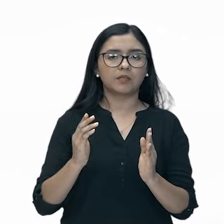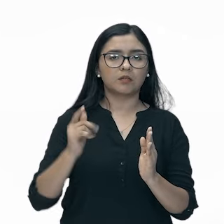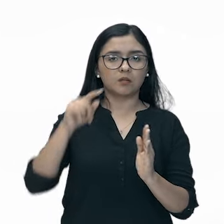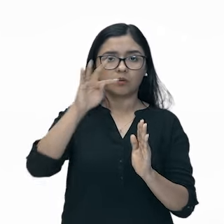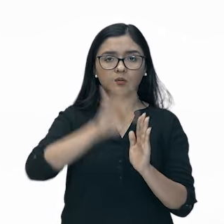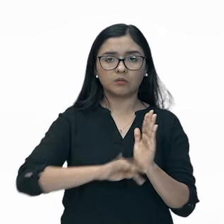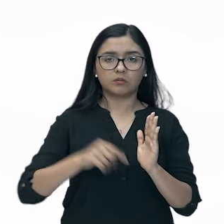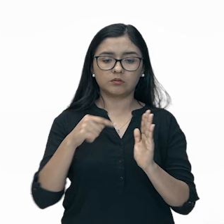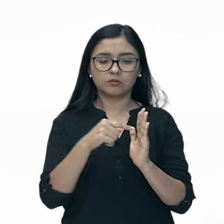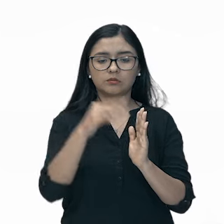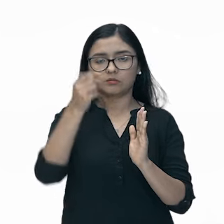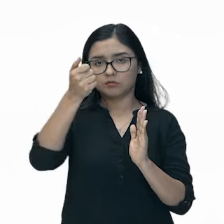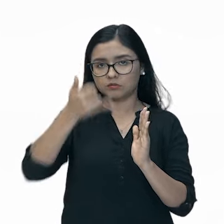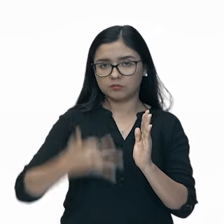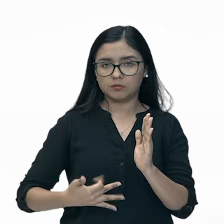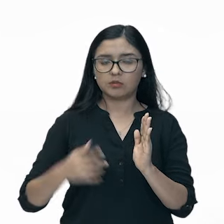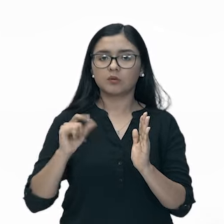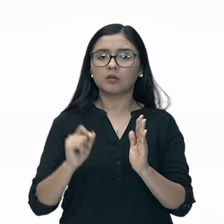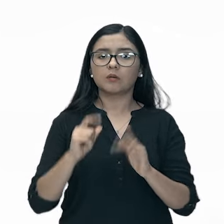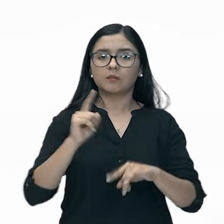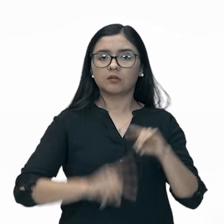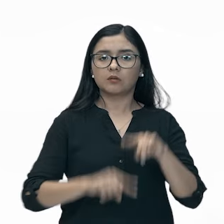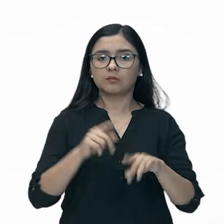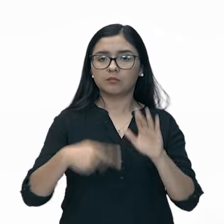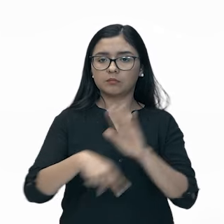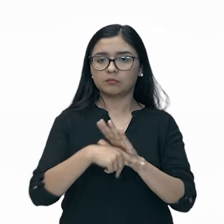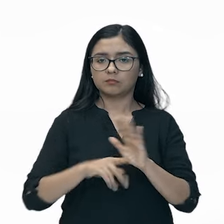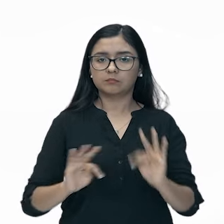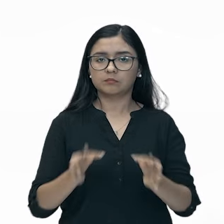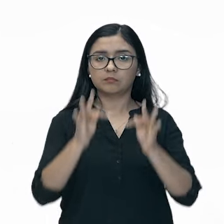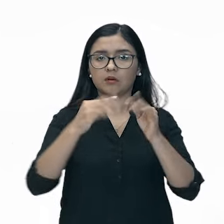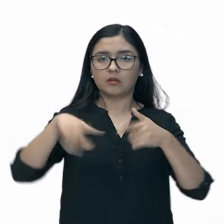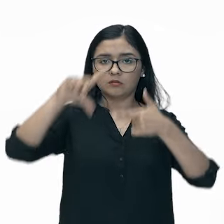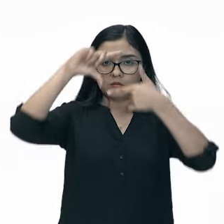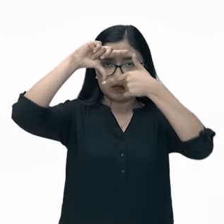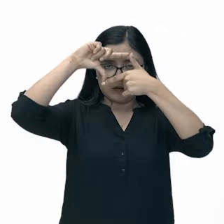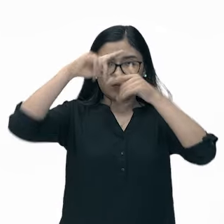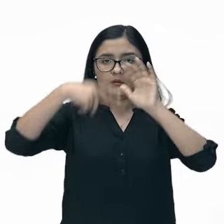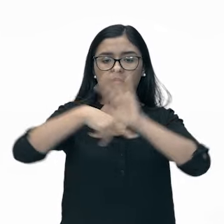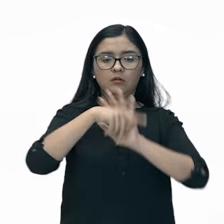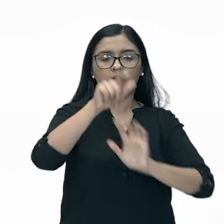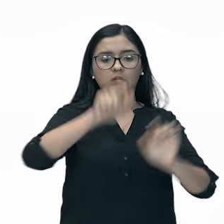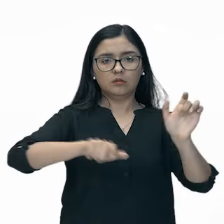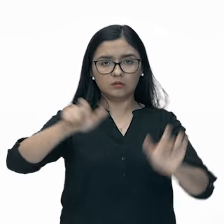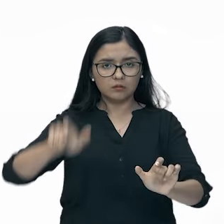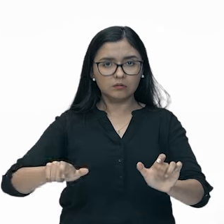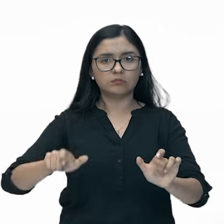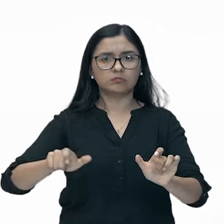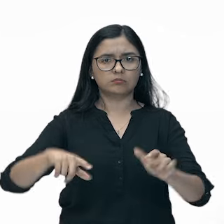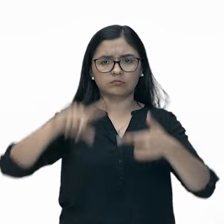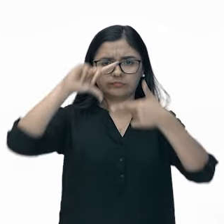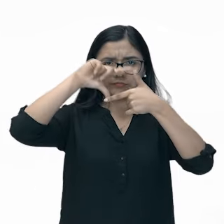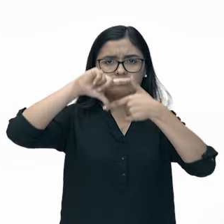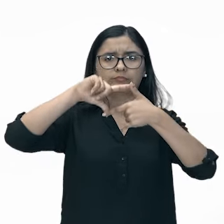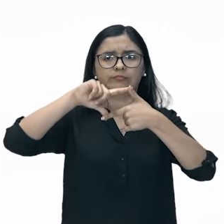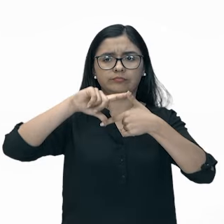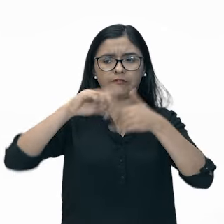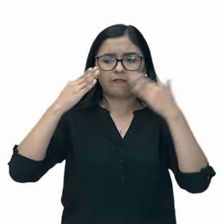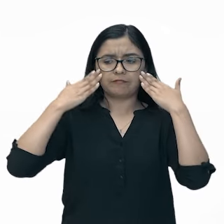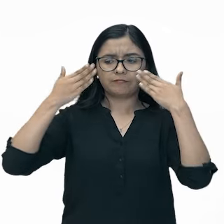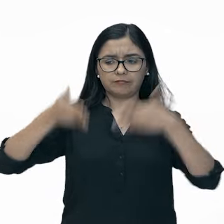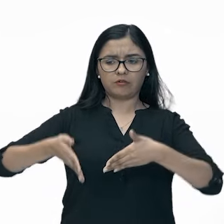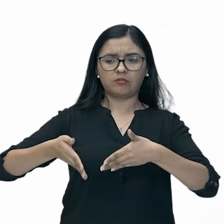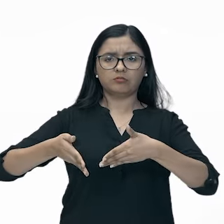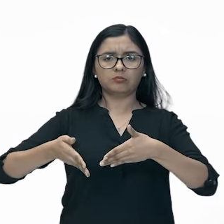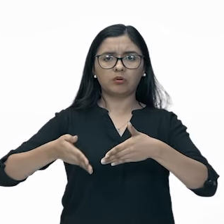o os mecanismos contribuem para a alienação dos cidadãos não é eles ficam imersos naquela realidade e não conseguem ter